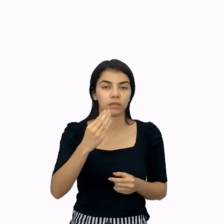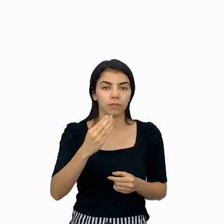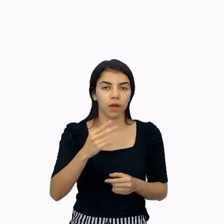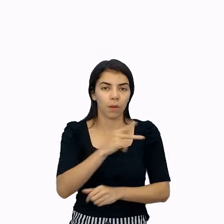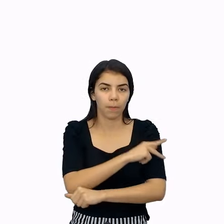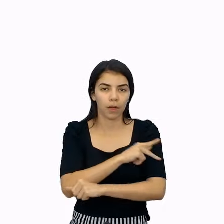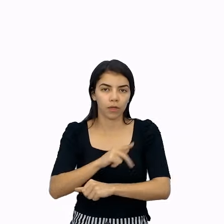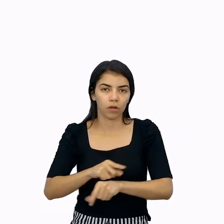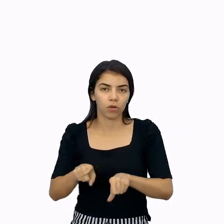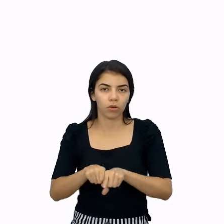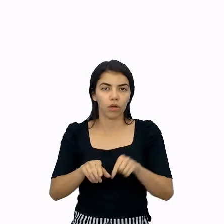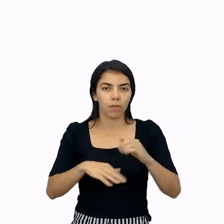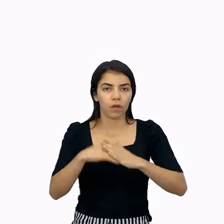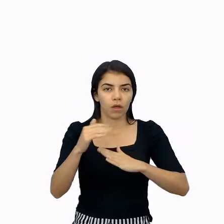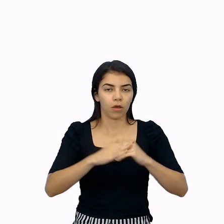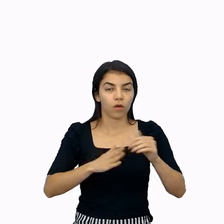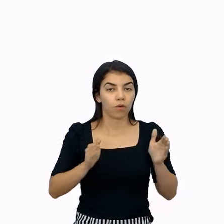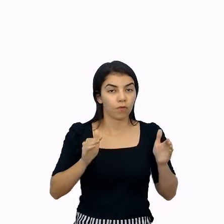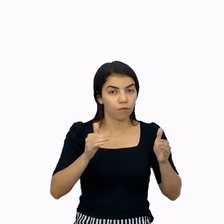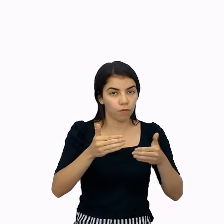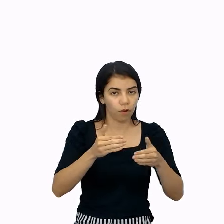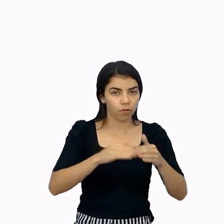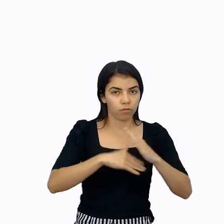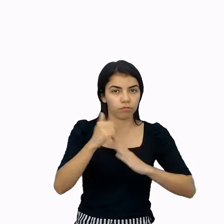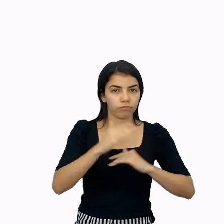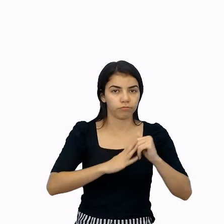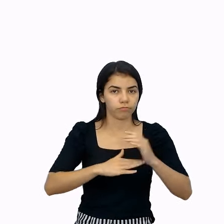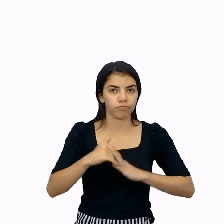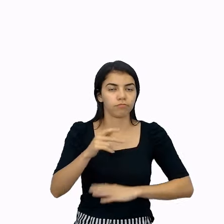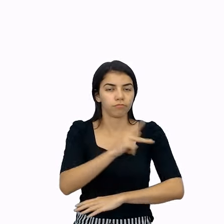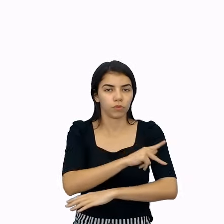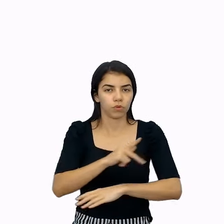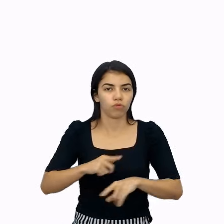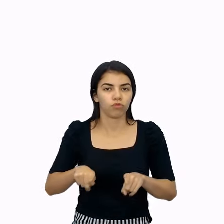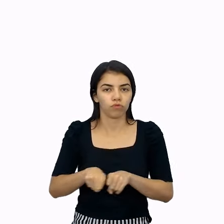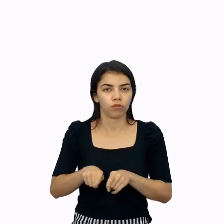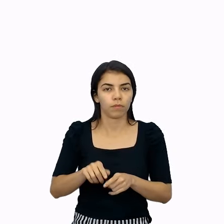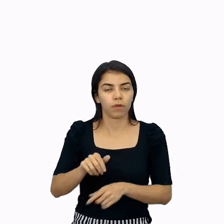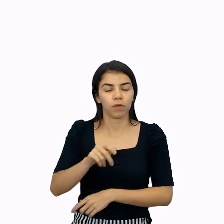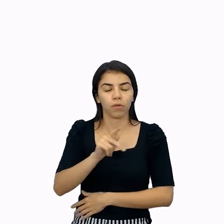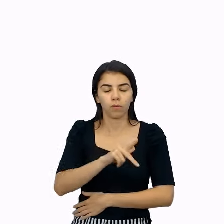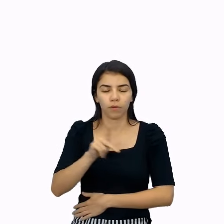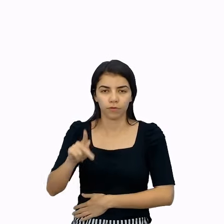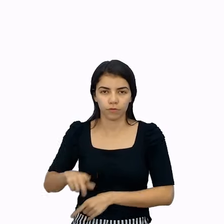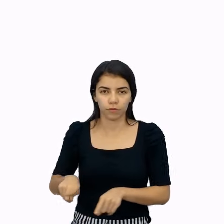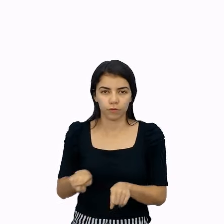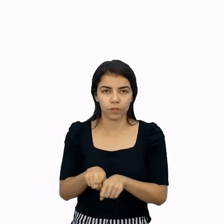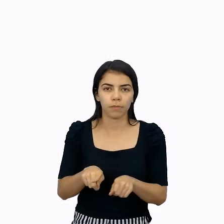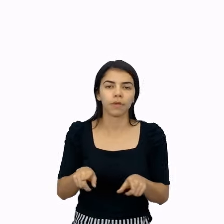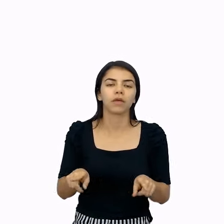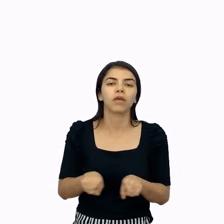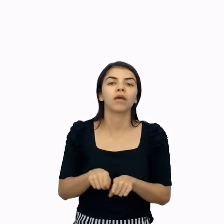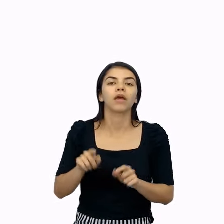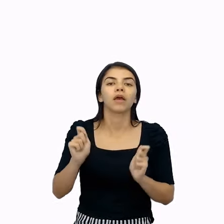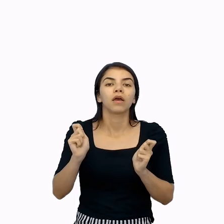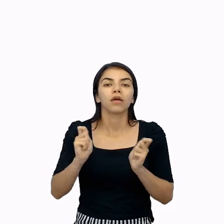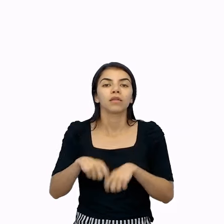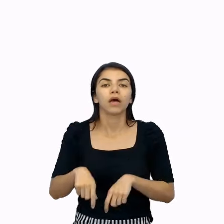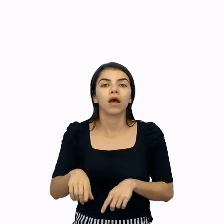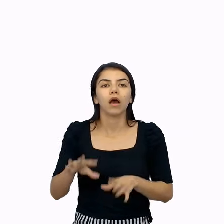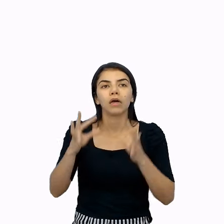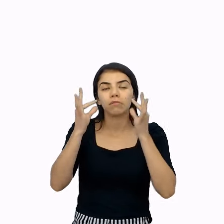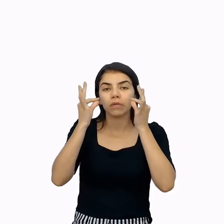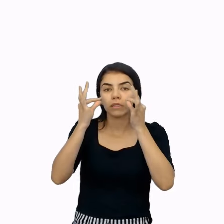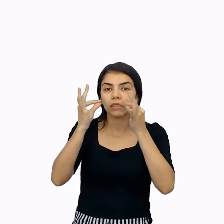ao desenvolvimento pleno dos estudantes. O professor poderá ter um olhar atento sobre